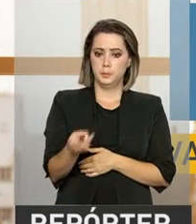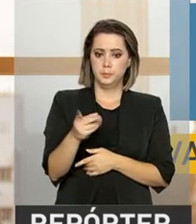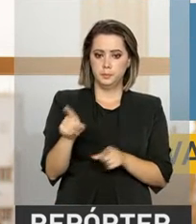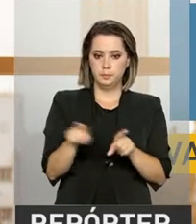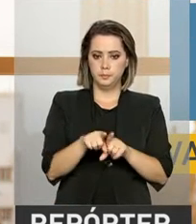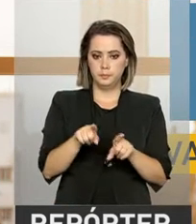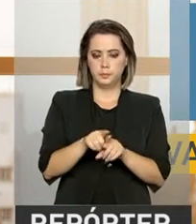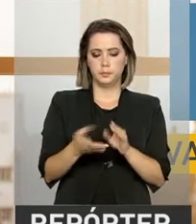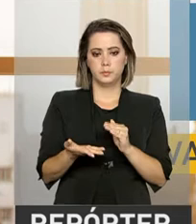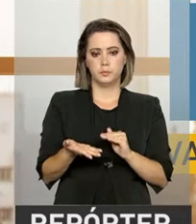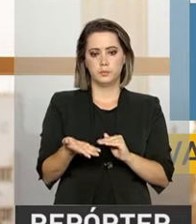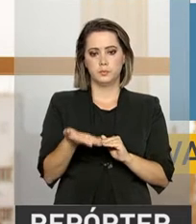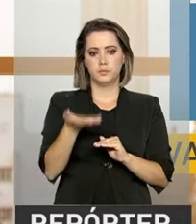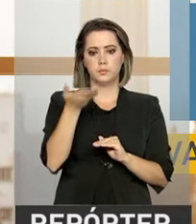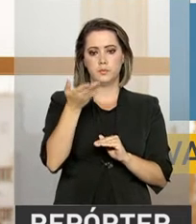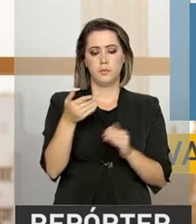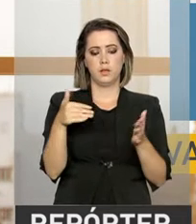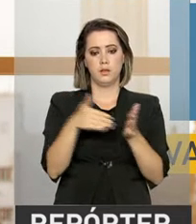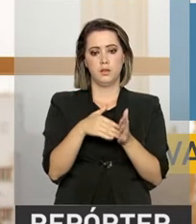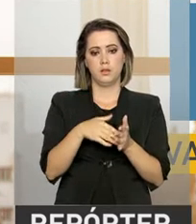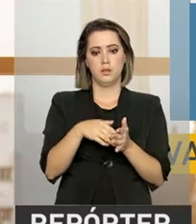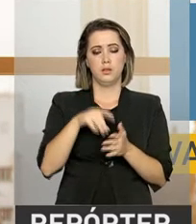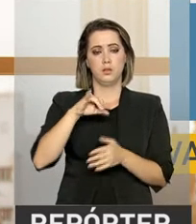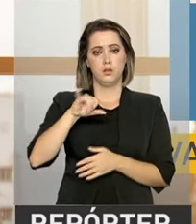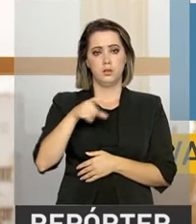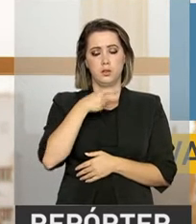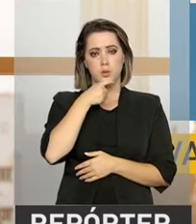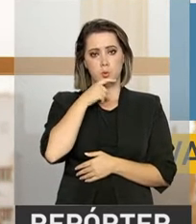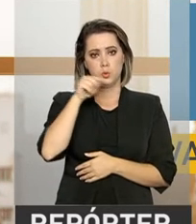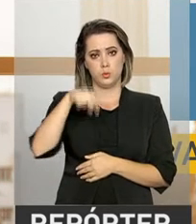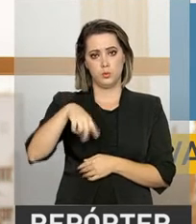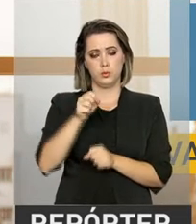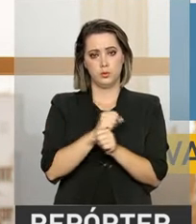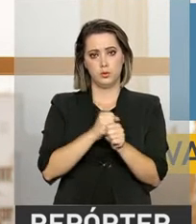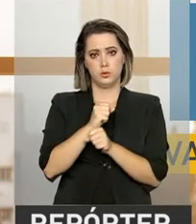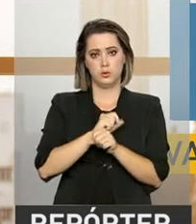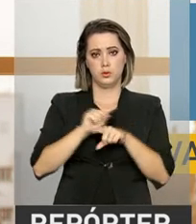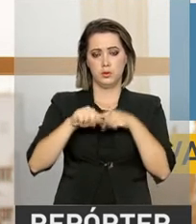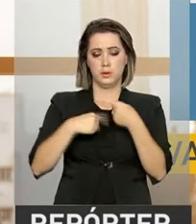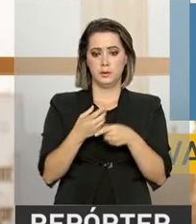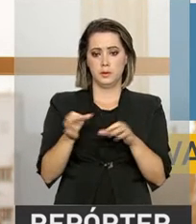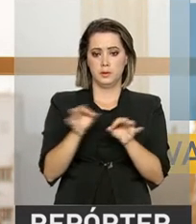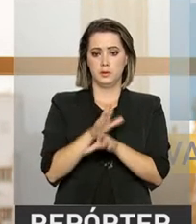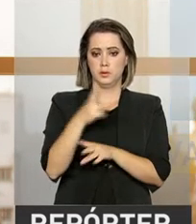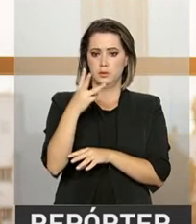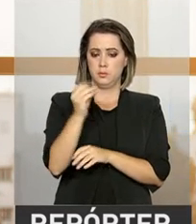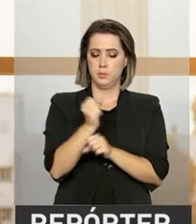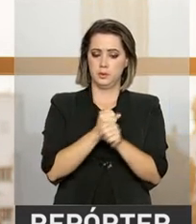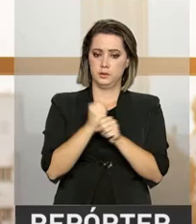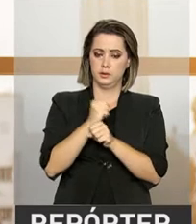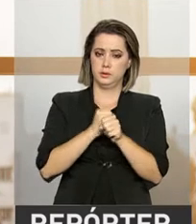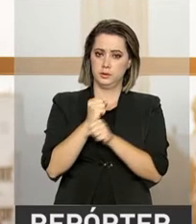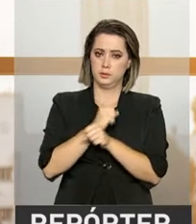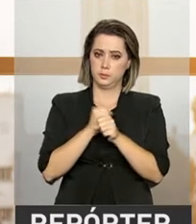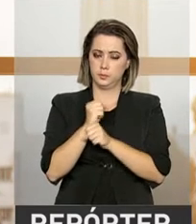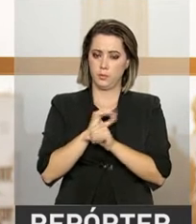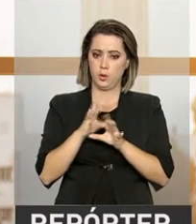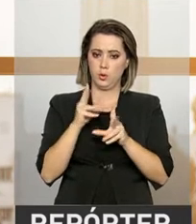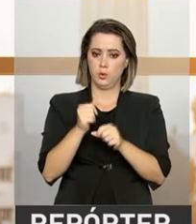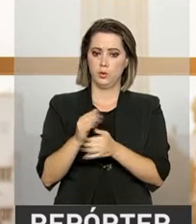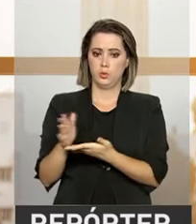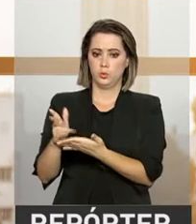repassada ao governo até julho deste ano. Ao fim do período de 30 anos previsto para a concessão, o governo deve arrecadar um total